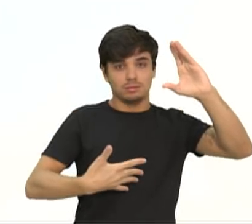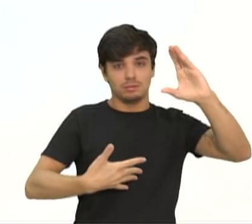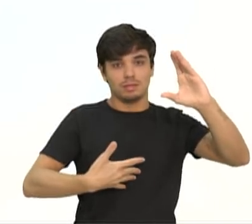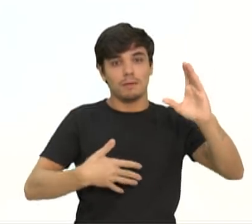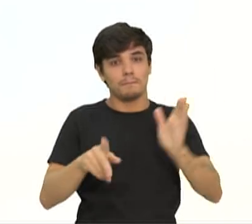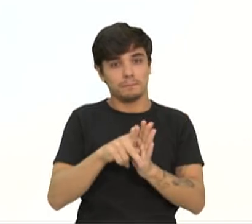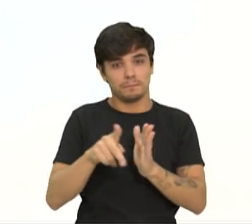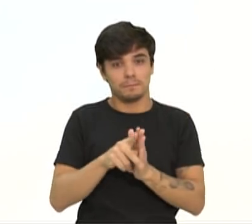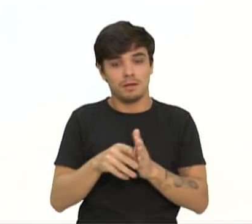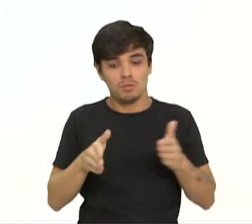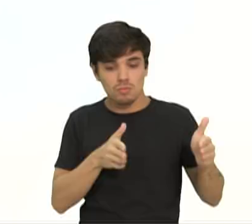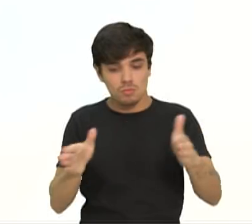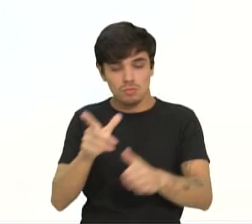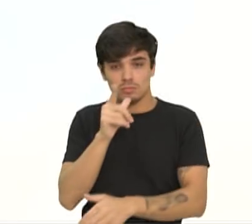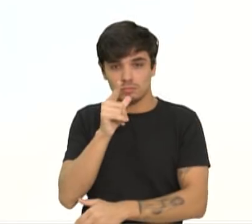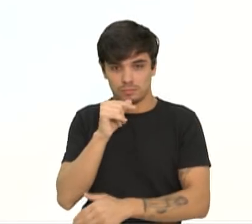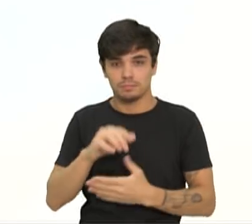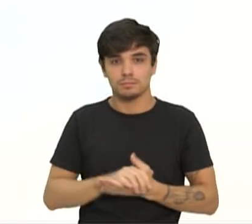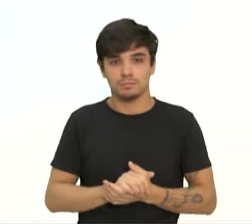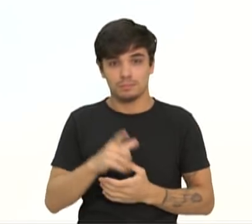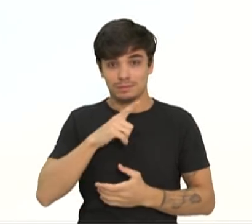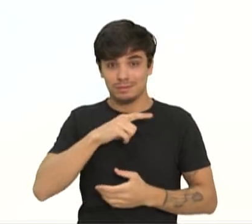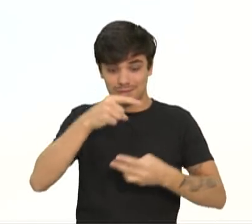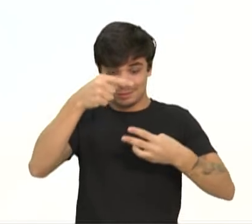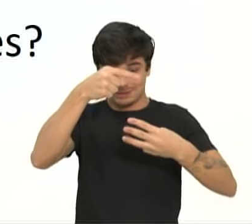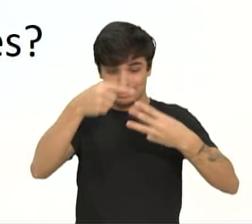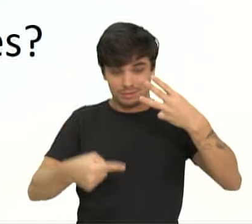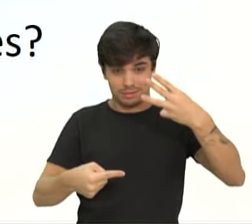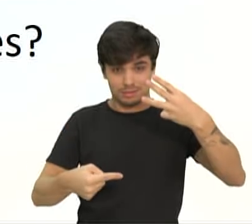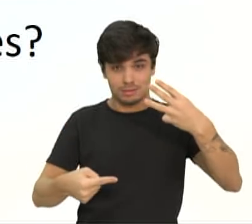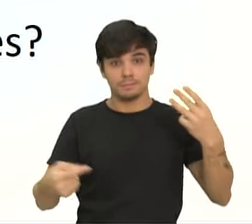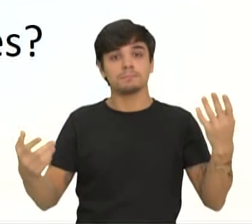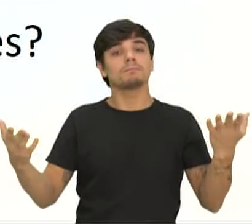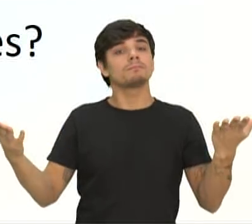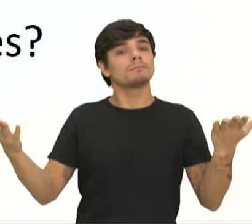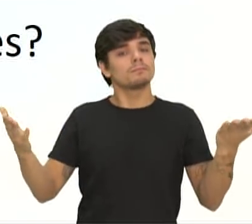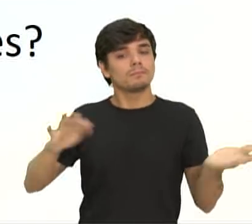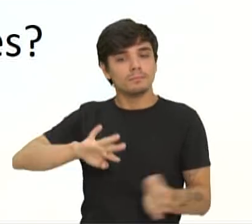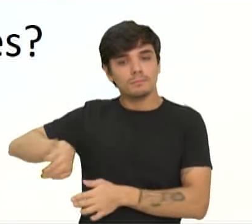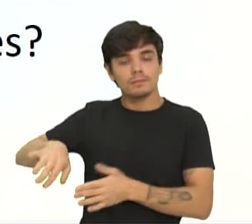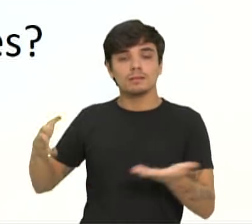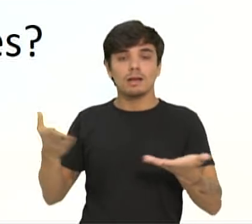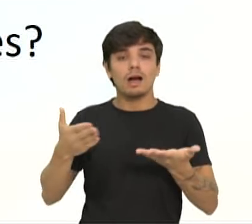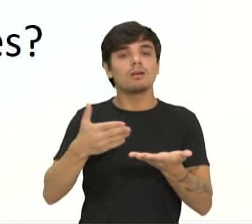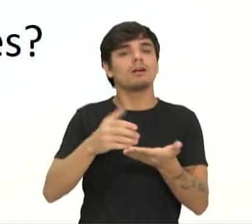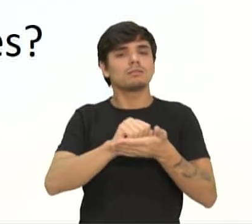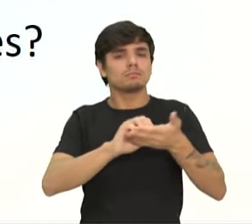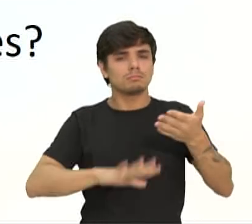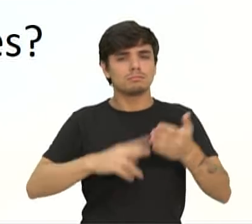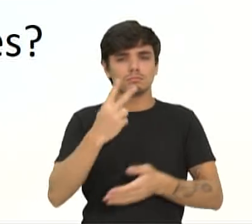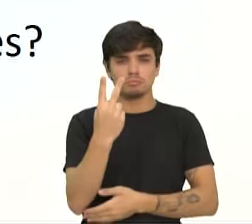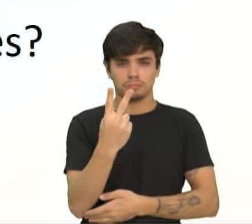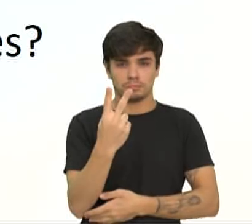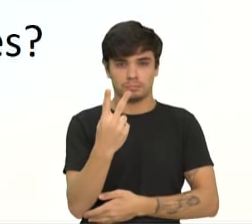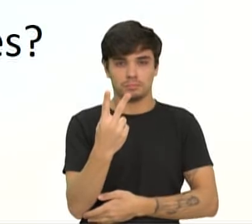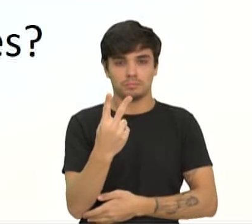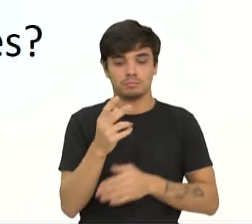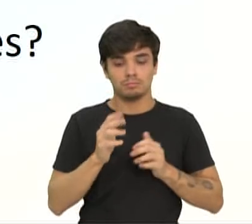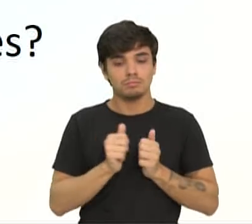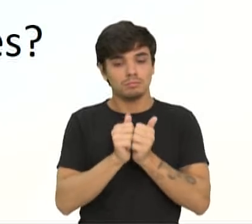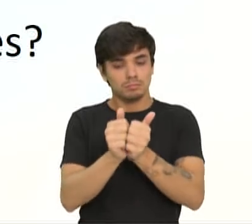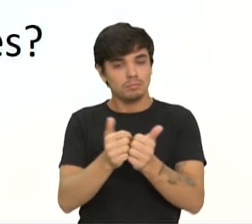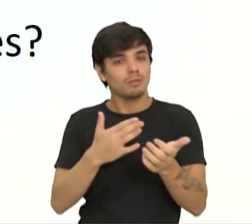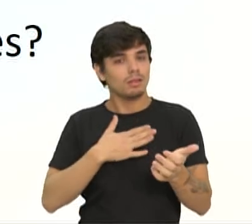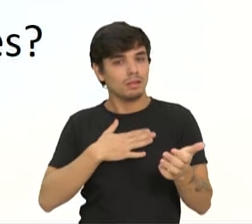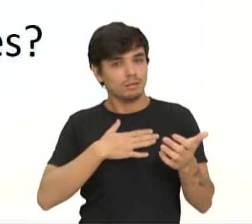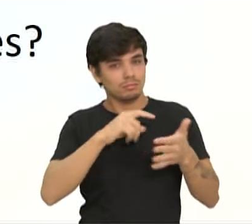Temos 3 características, ok? Exercício número 2. Acompanhe comigo, temos mais um trecho. Bem